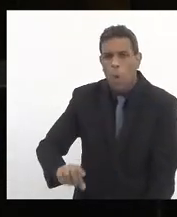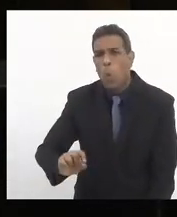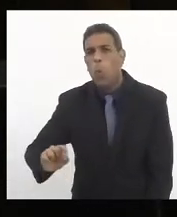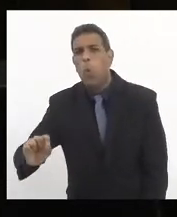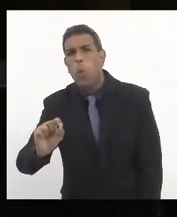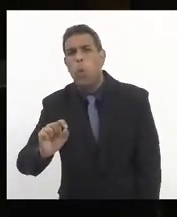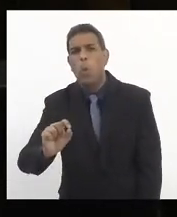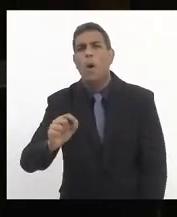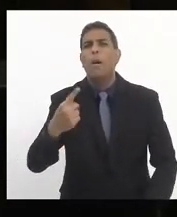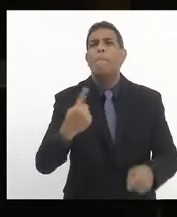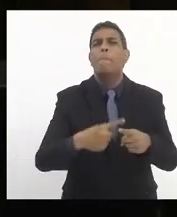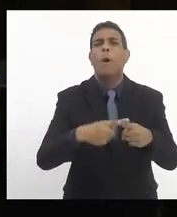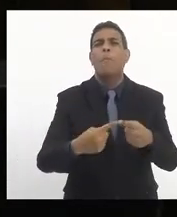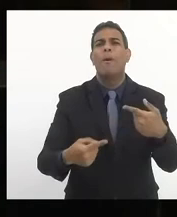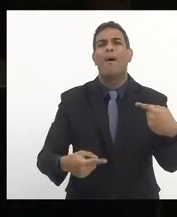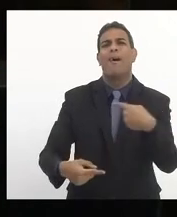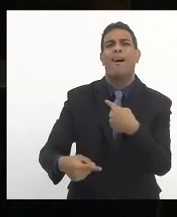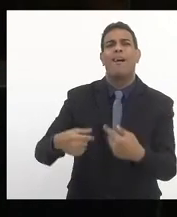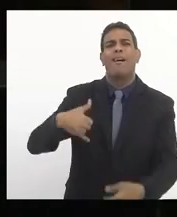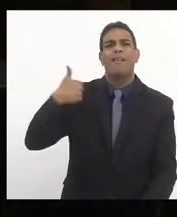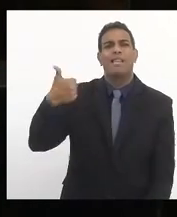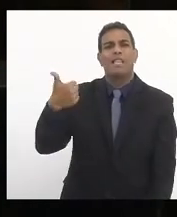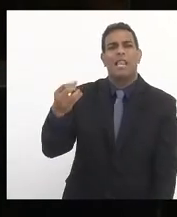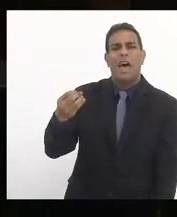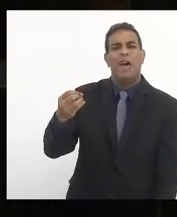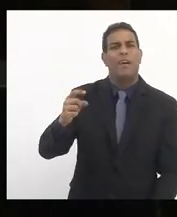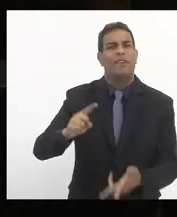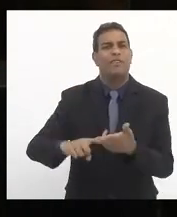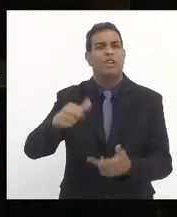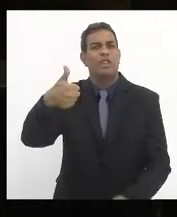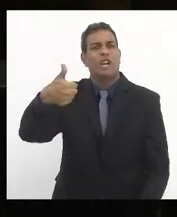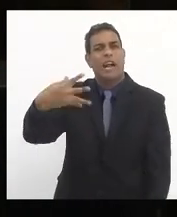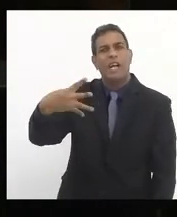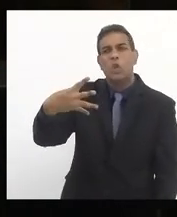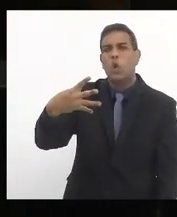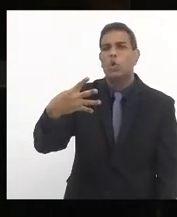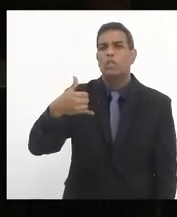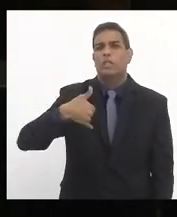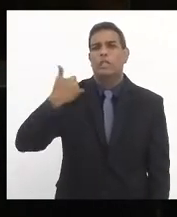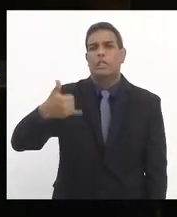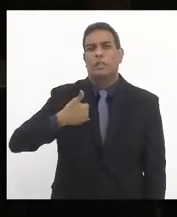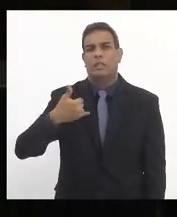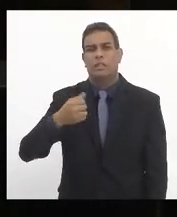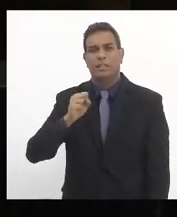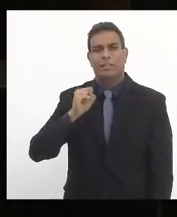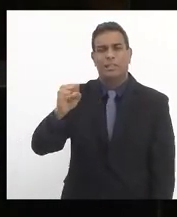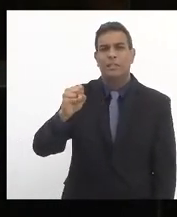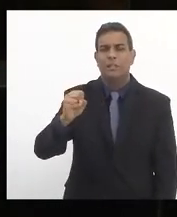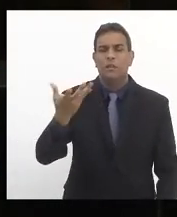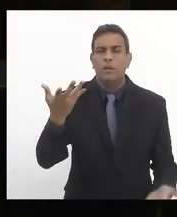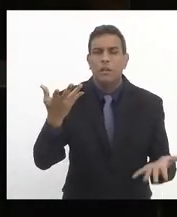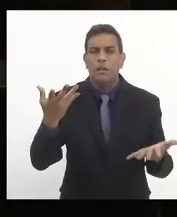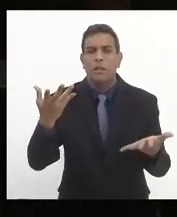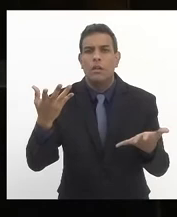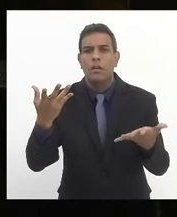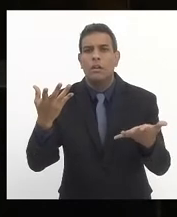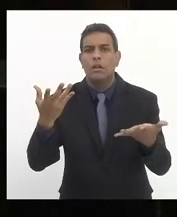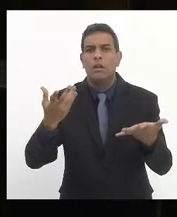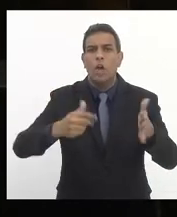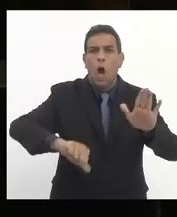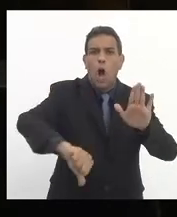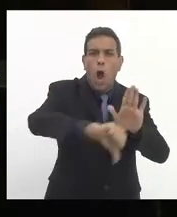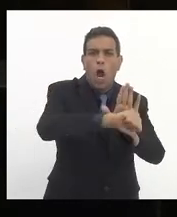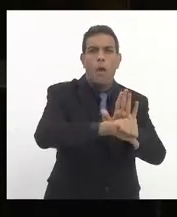por que que essa mesma criança, não de 10, mas de 14, por exemplo, ao cometer um crime, não possa ser responsabilizada?